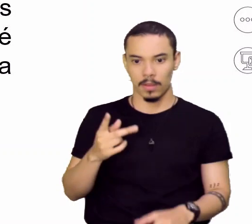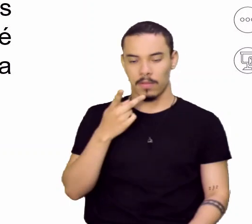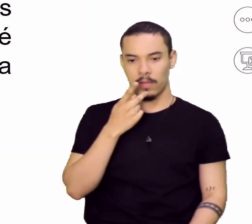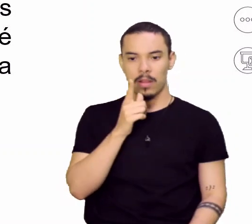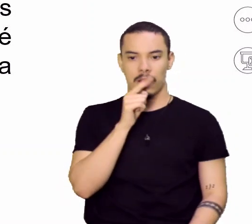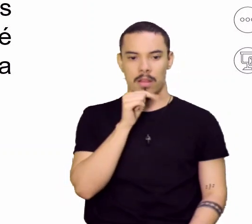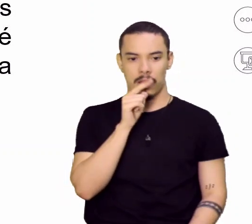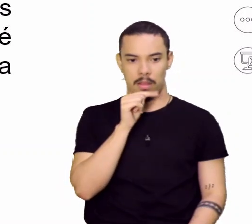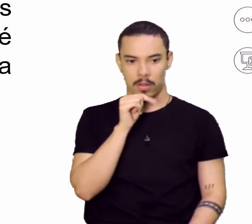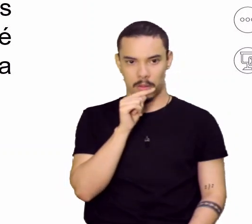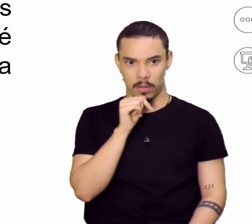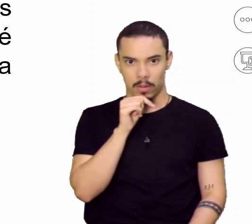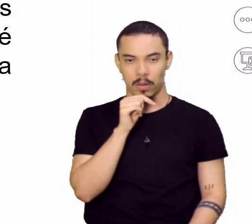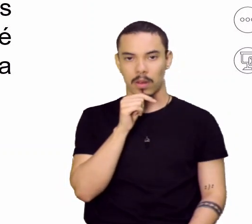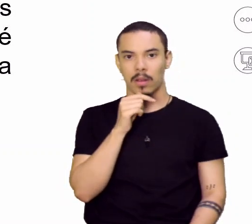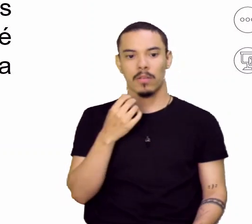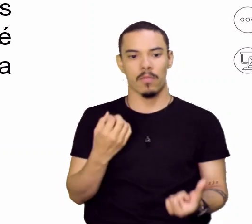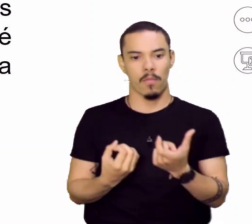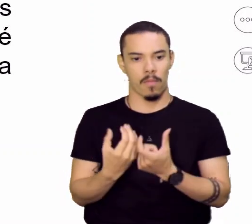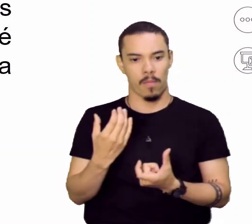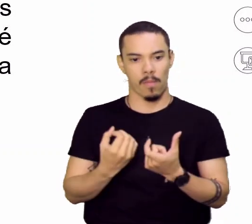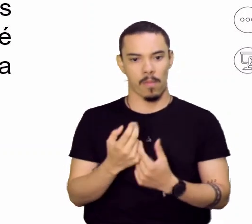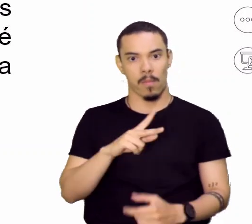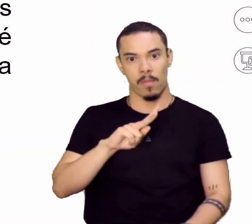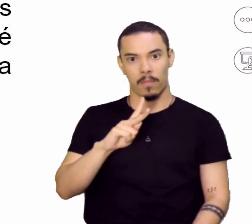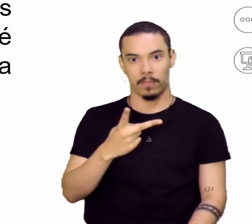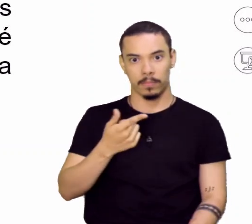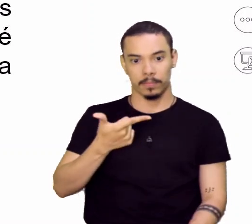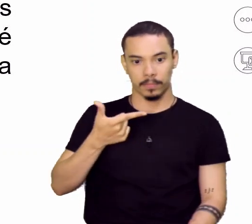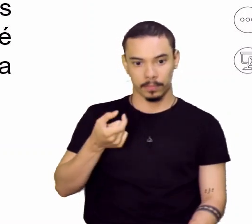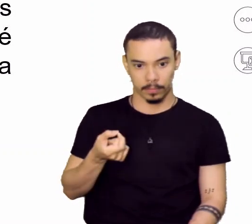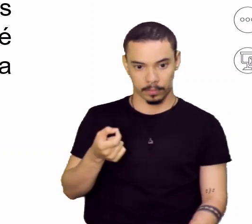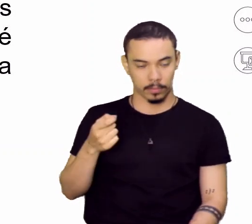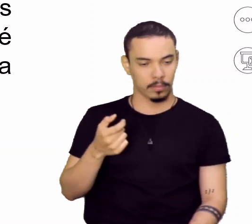água, cuja fórmula é H2O,